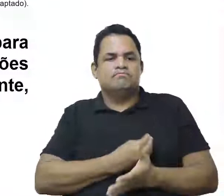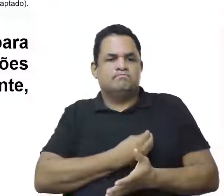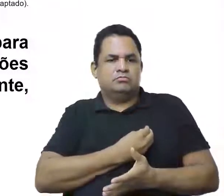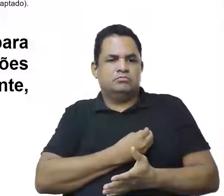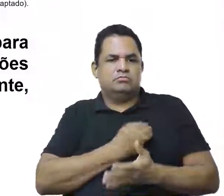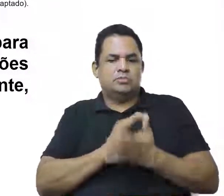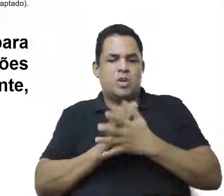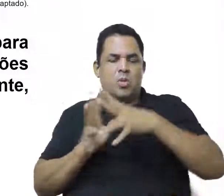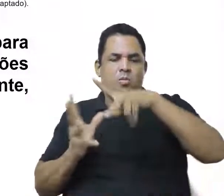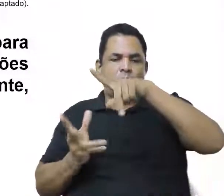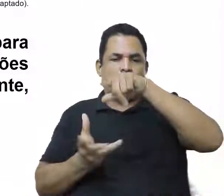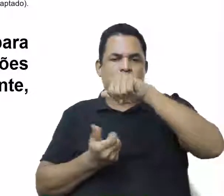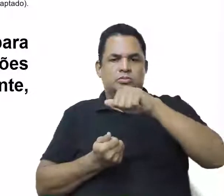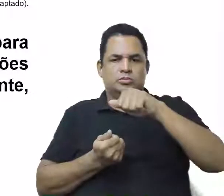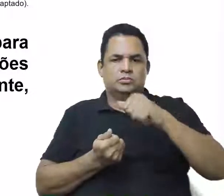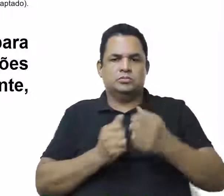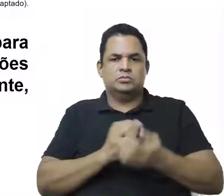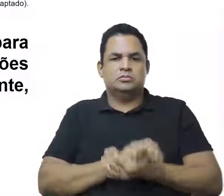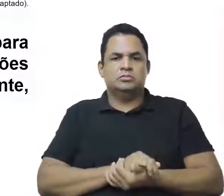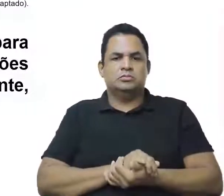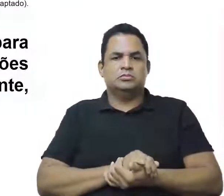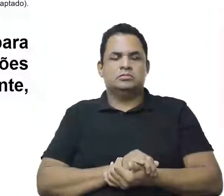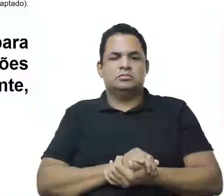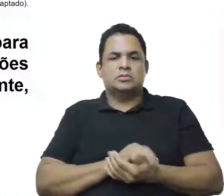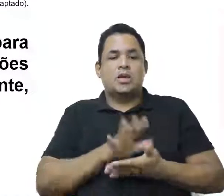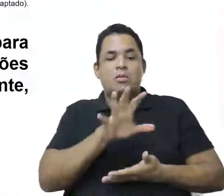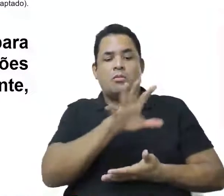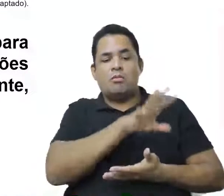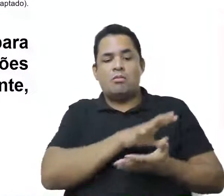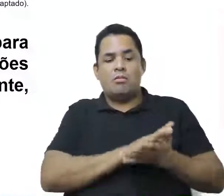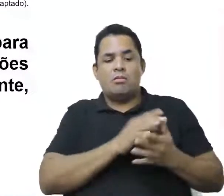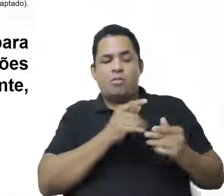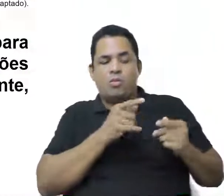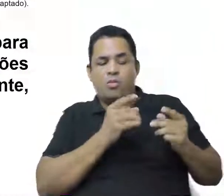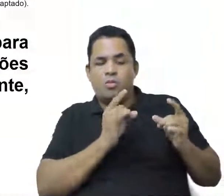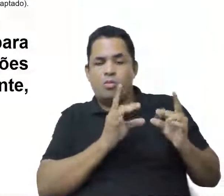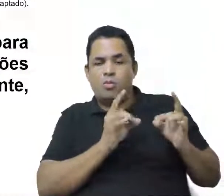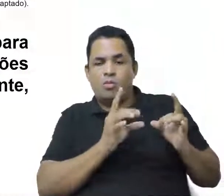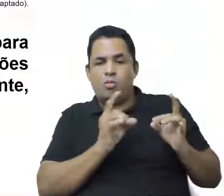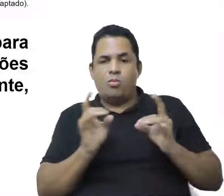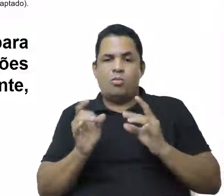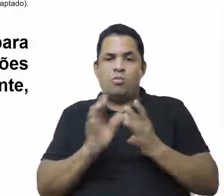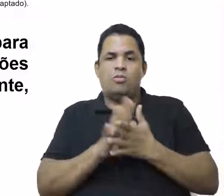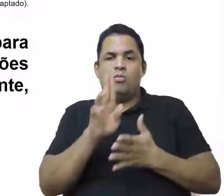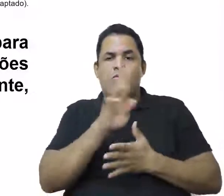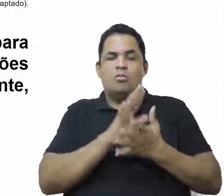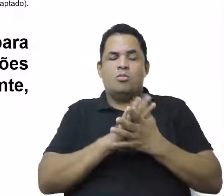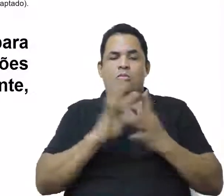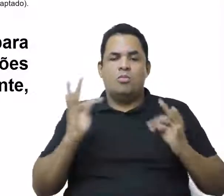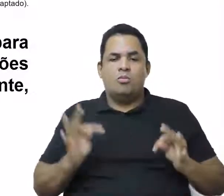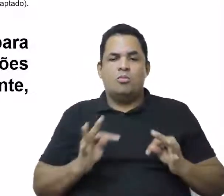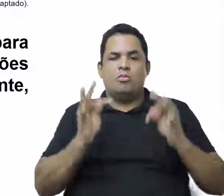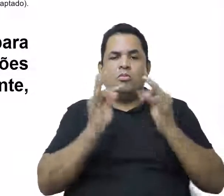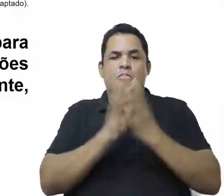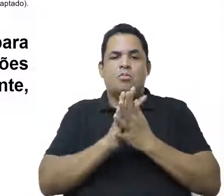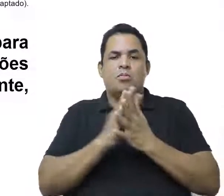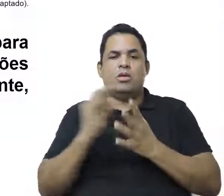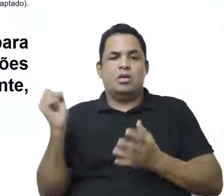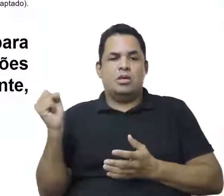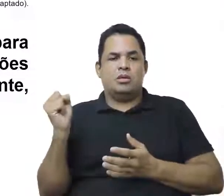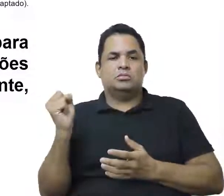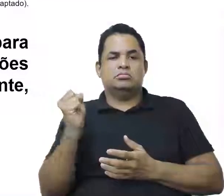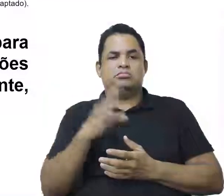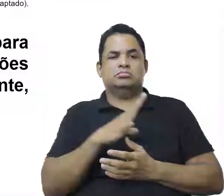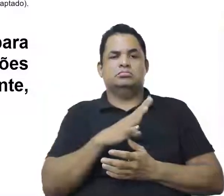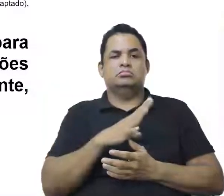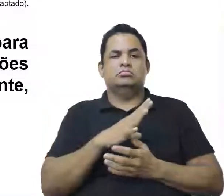presença planetária. Um mercado que utiliza esse sistema de técnicas avançadas resulta